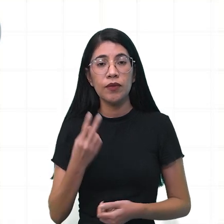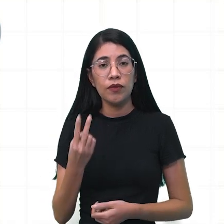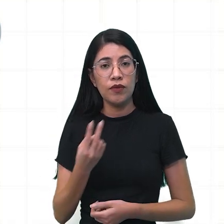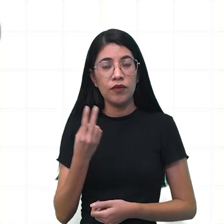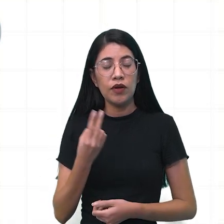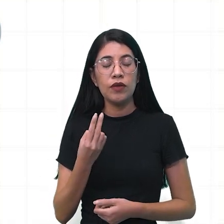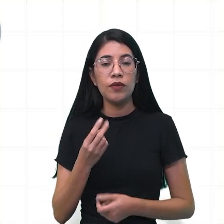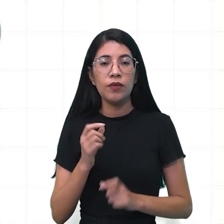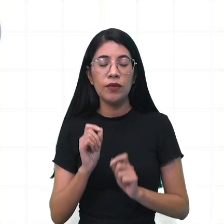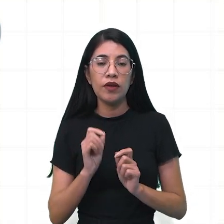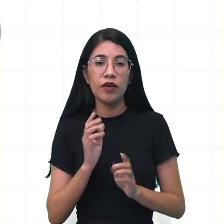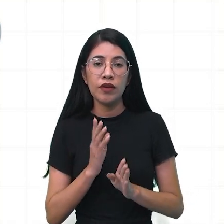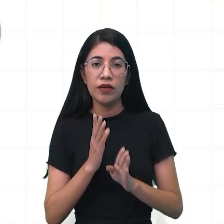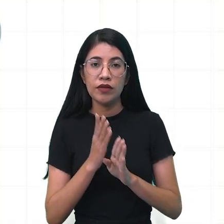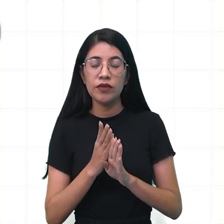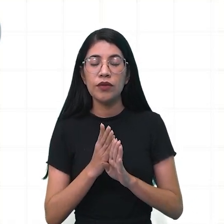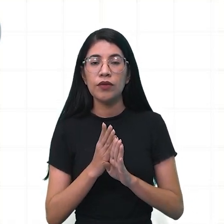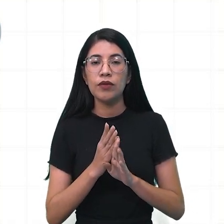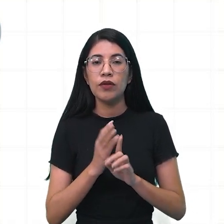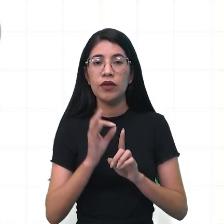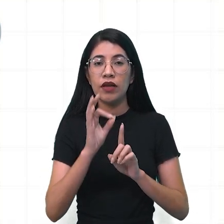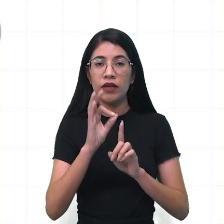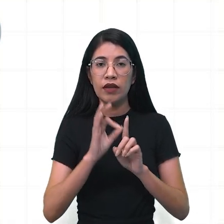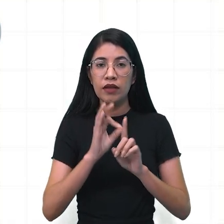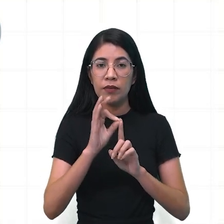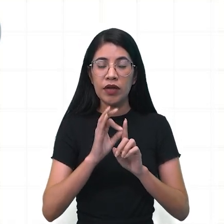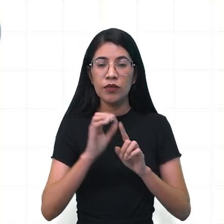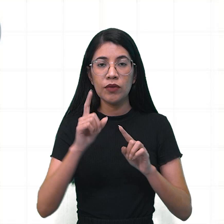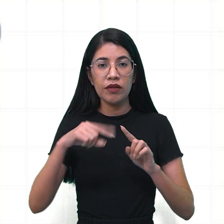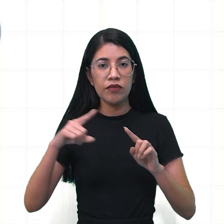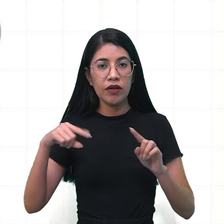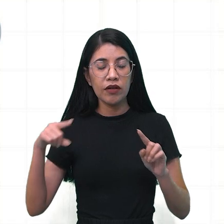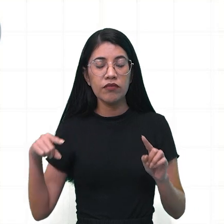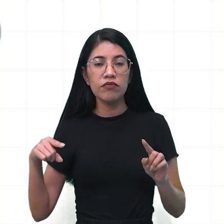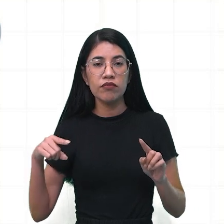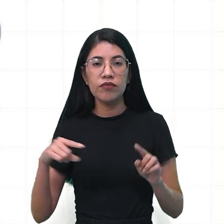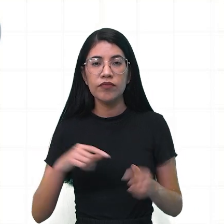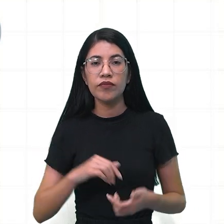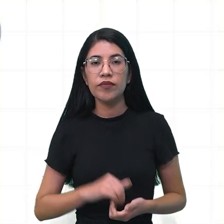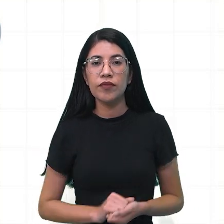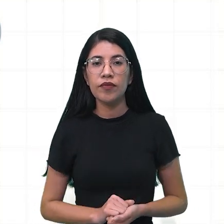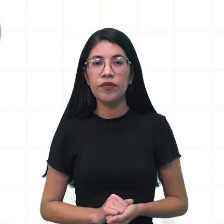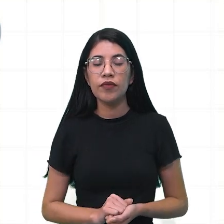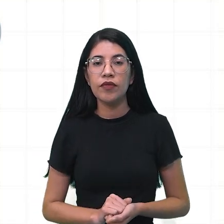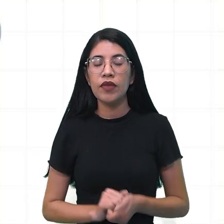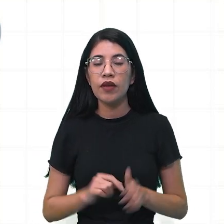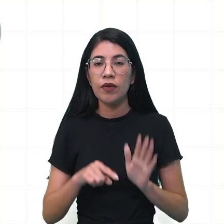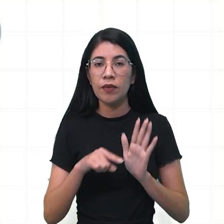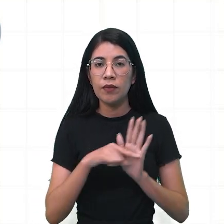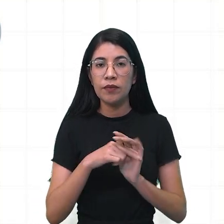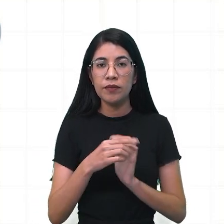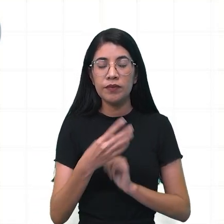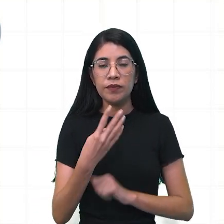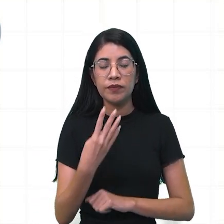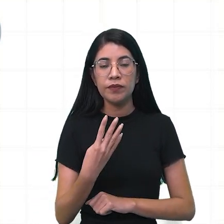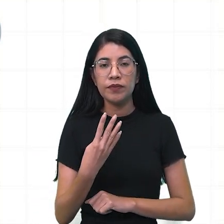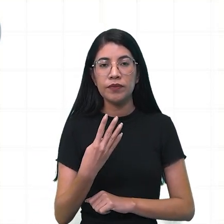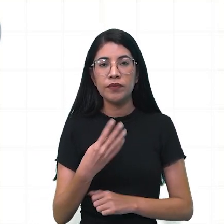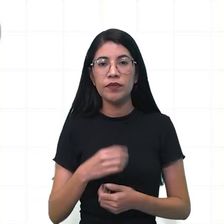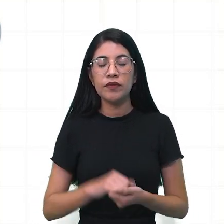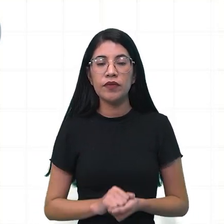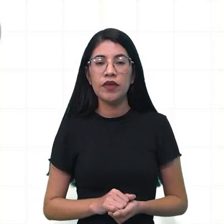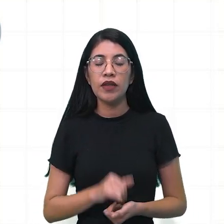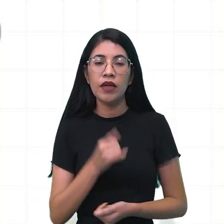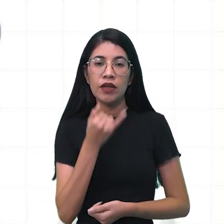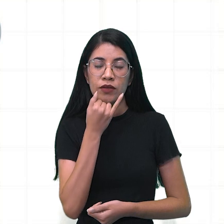valor que tivemos aí de variação de temperatura -4 -4